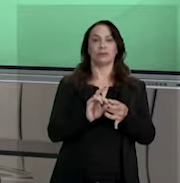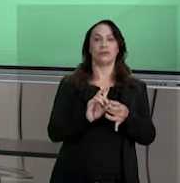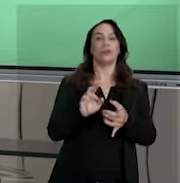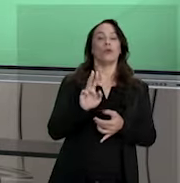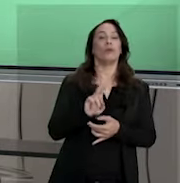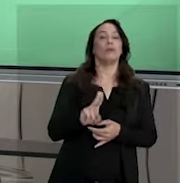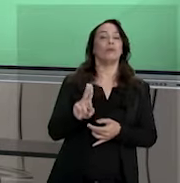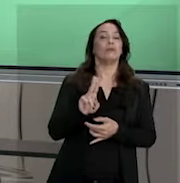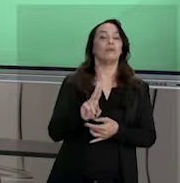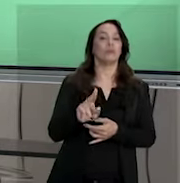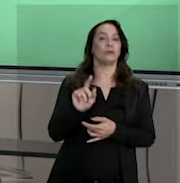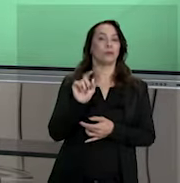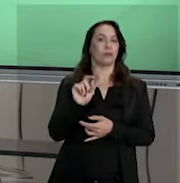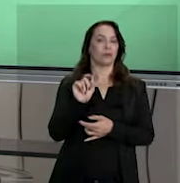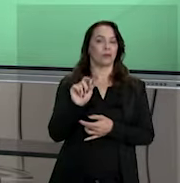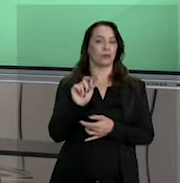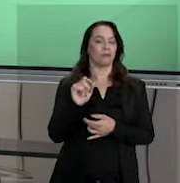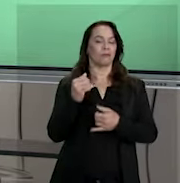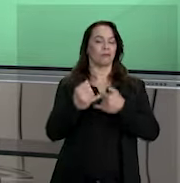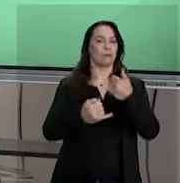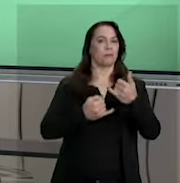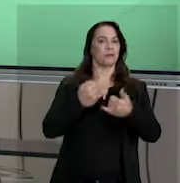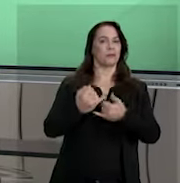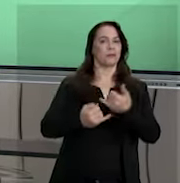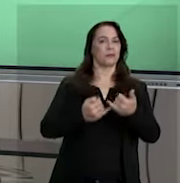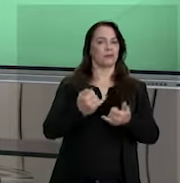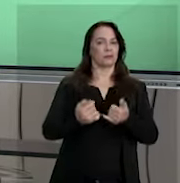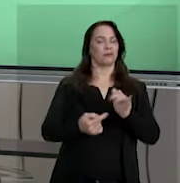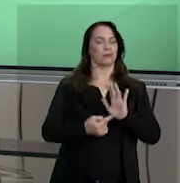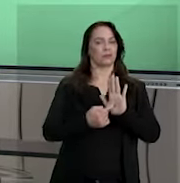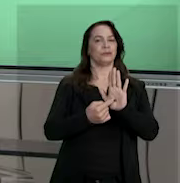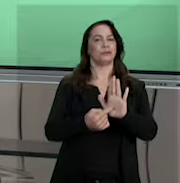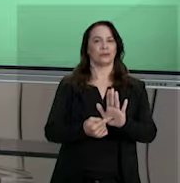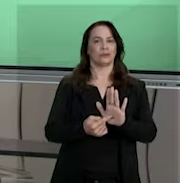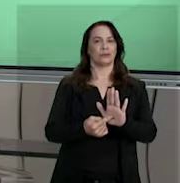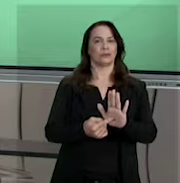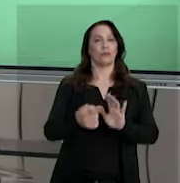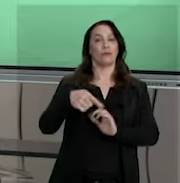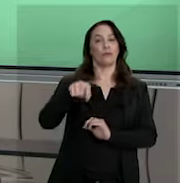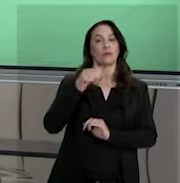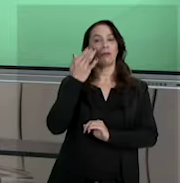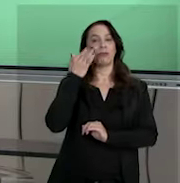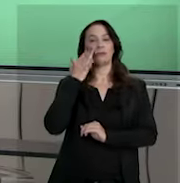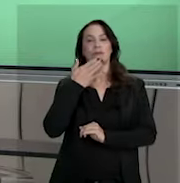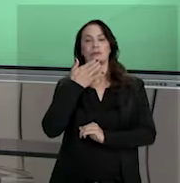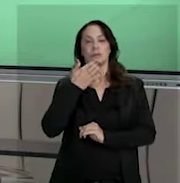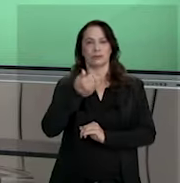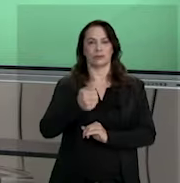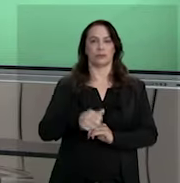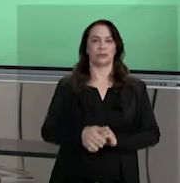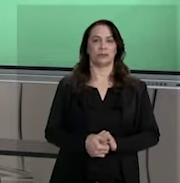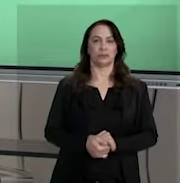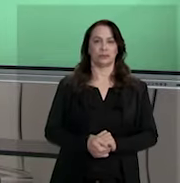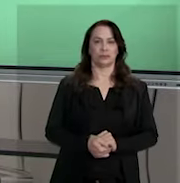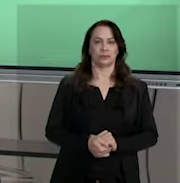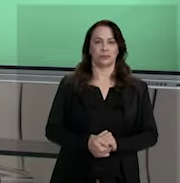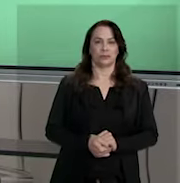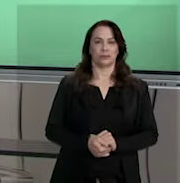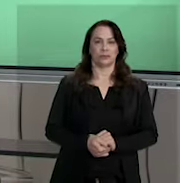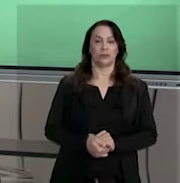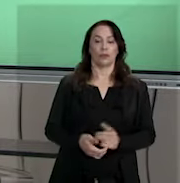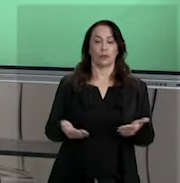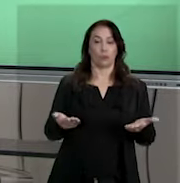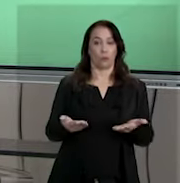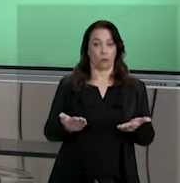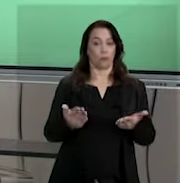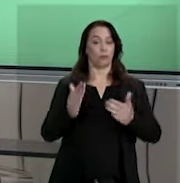uma brincadeira que nós vamos fazer para poder entender um pouco mais. Nessa aula nós iremos então trabalhar